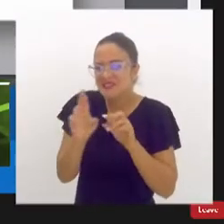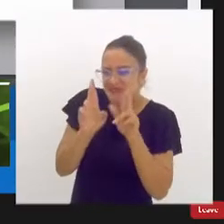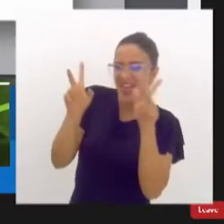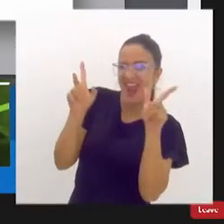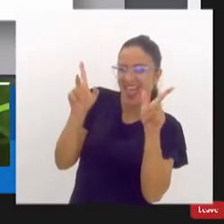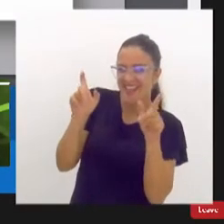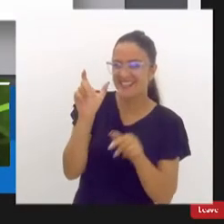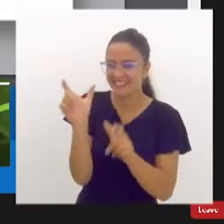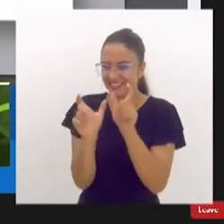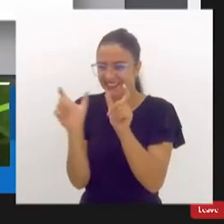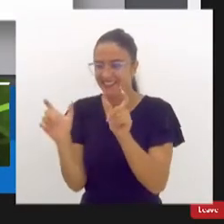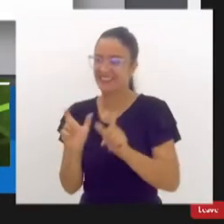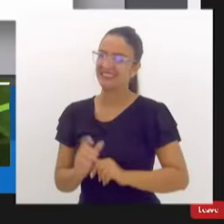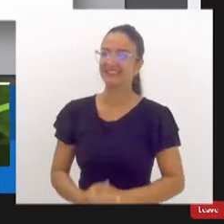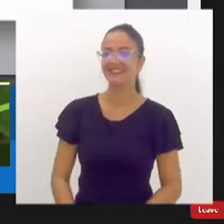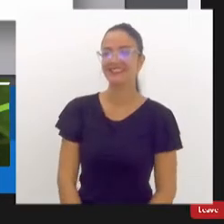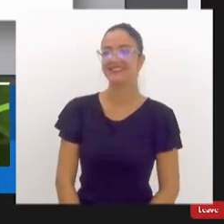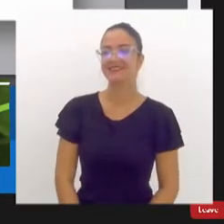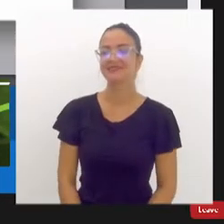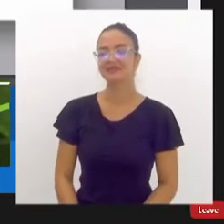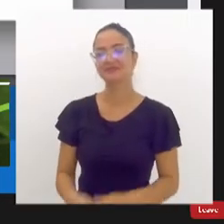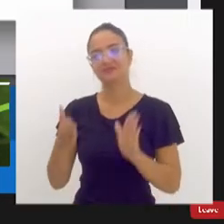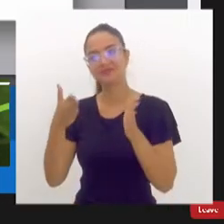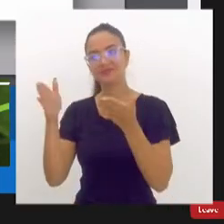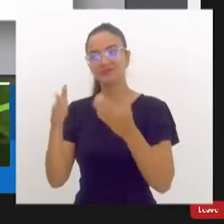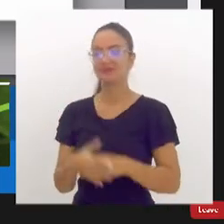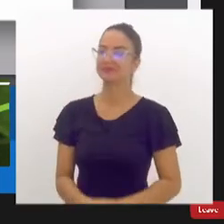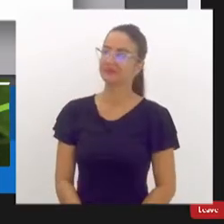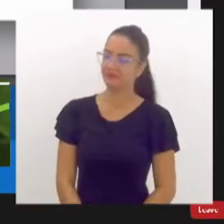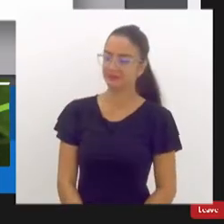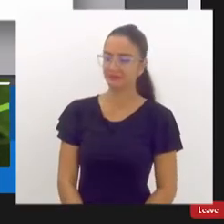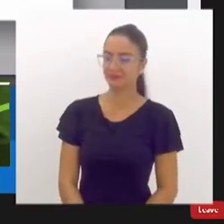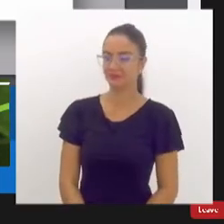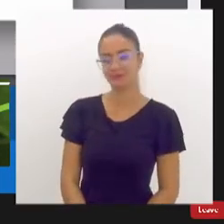razão social. Pode passar, por gentileza.